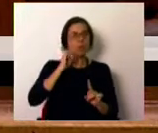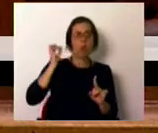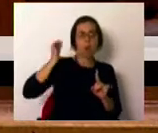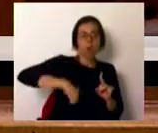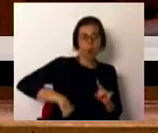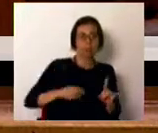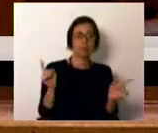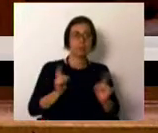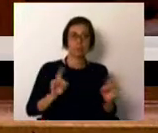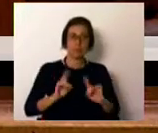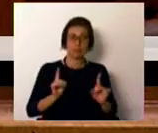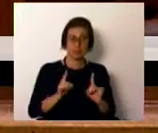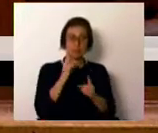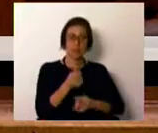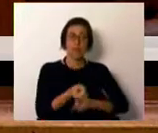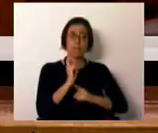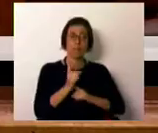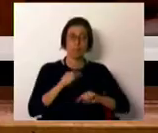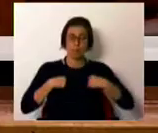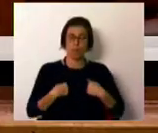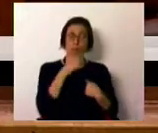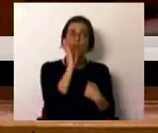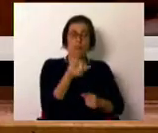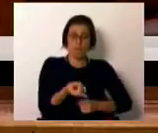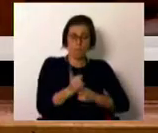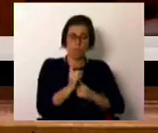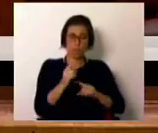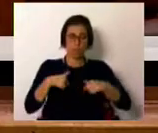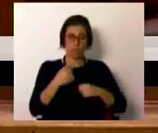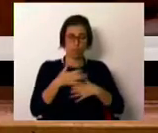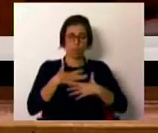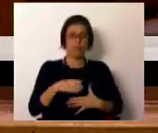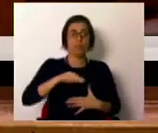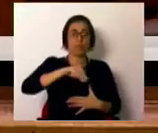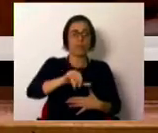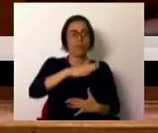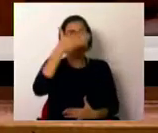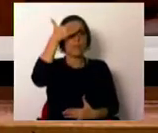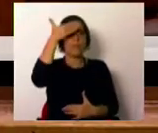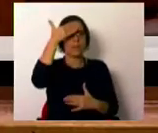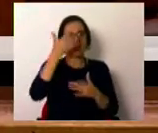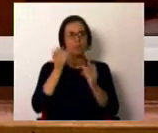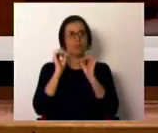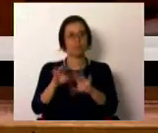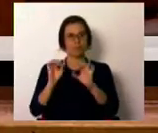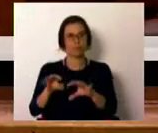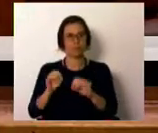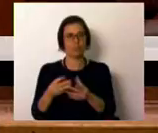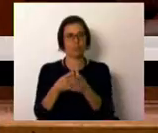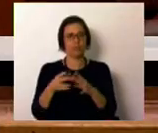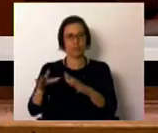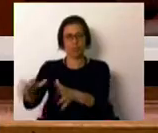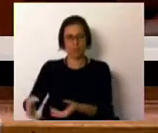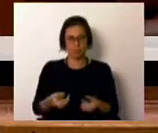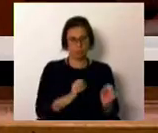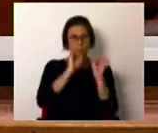descurar ainda o que os pescadores têm referido em relação ao local para onde está prevista a deposição das lamas